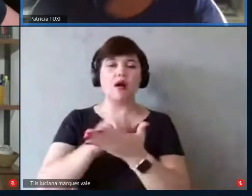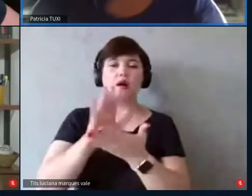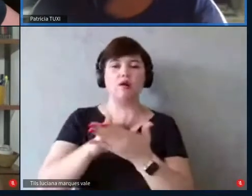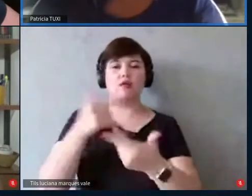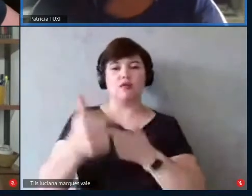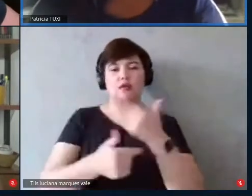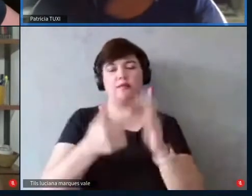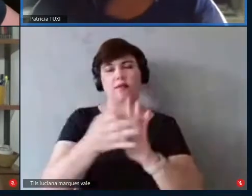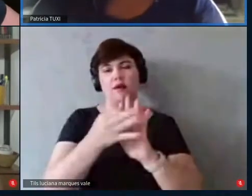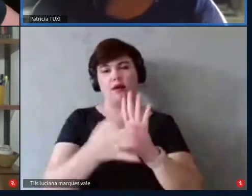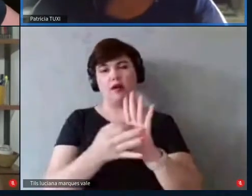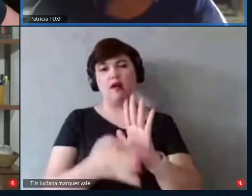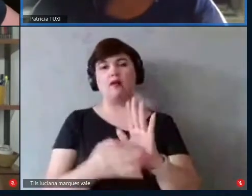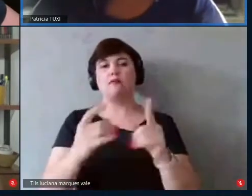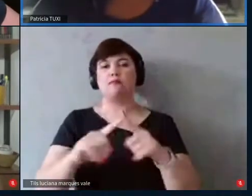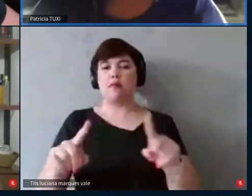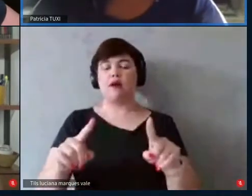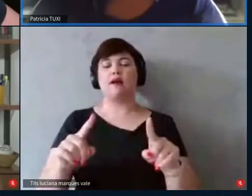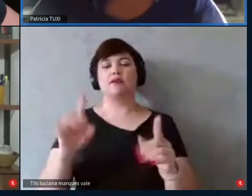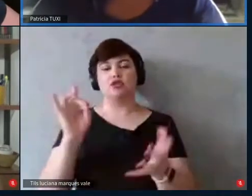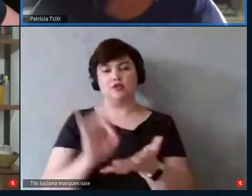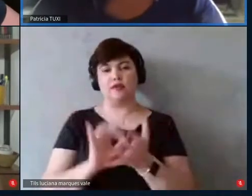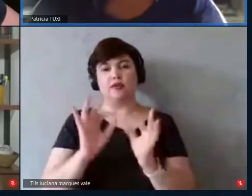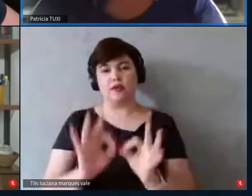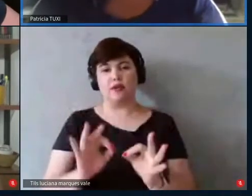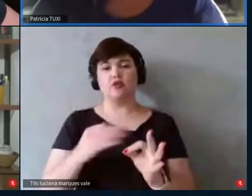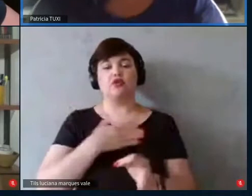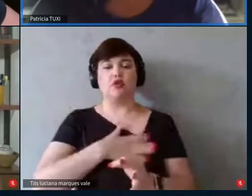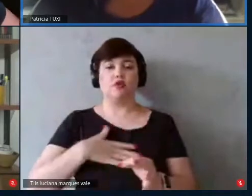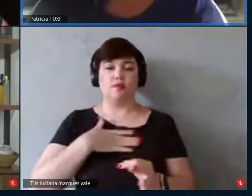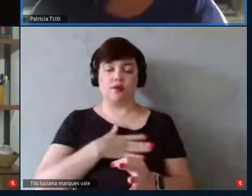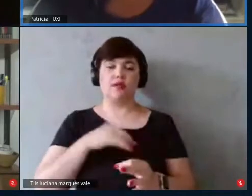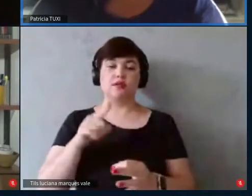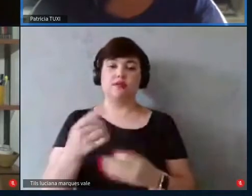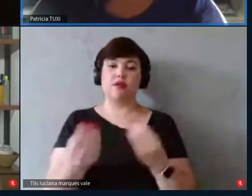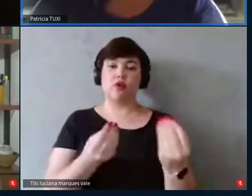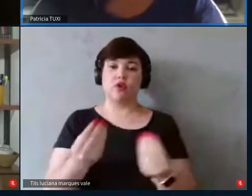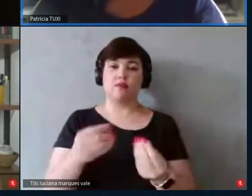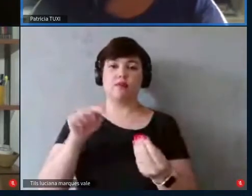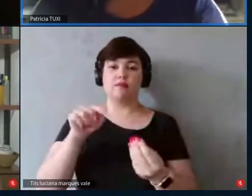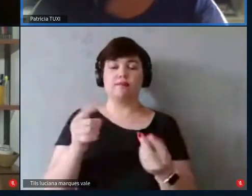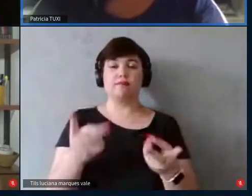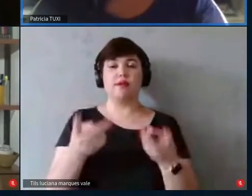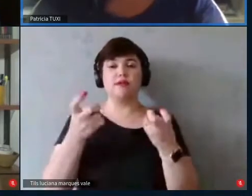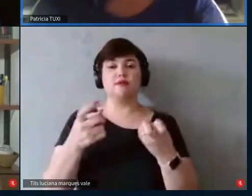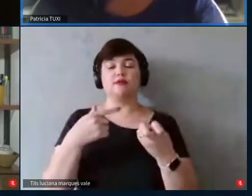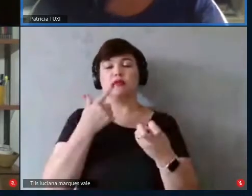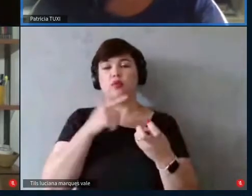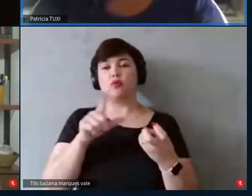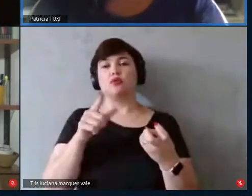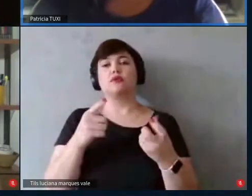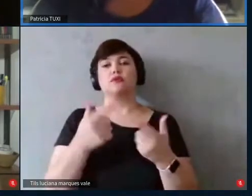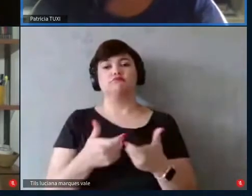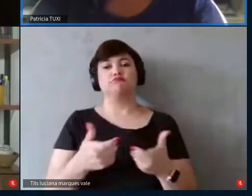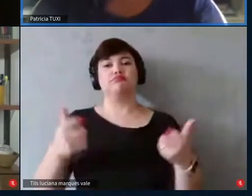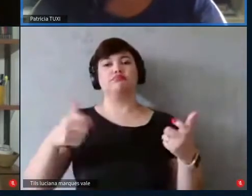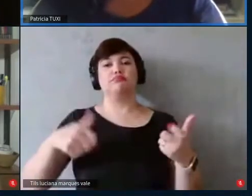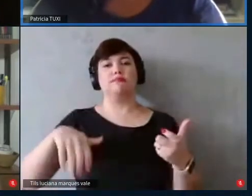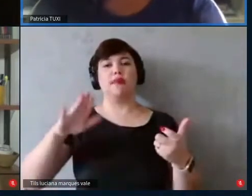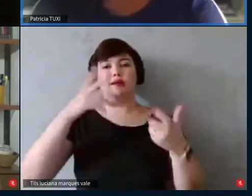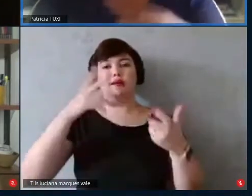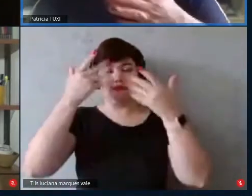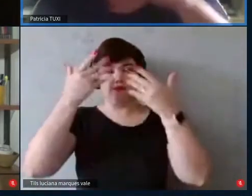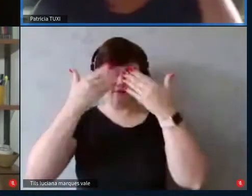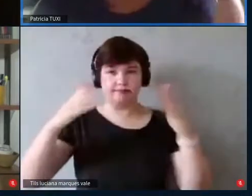trabalho. Mas, Pierre, foi realmente um prazer ver como você cresceu e ver